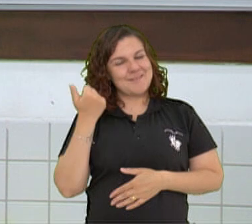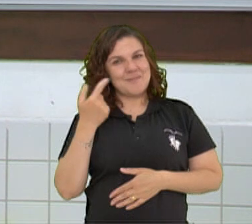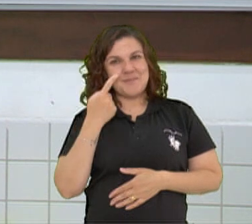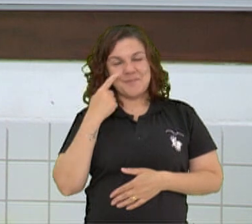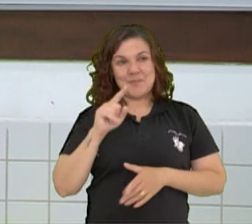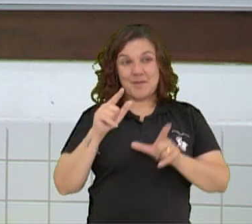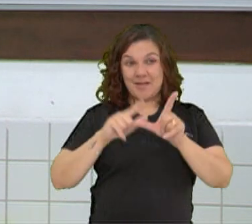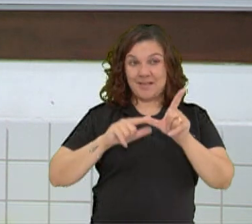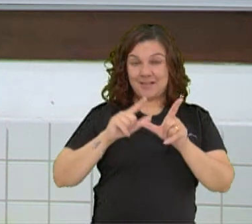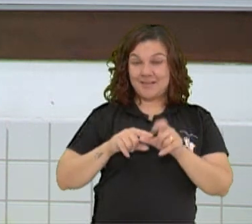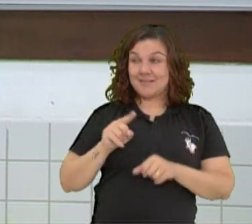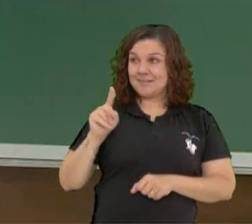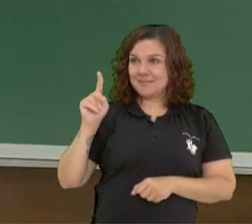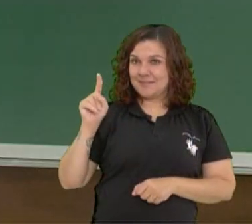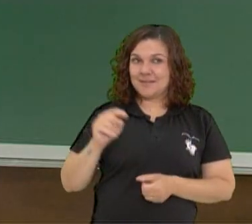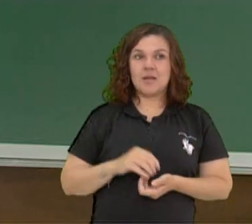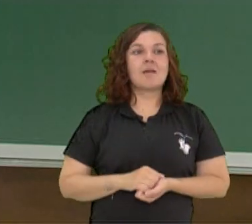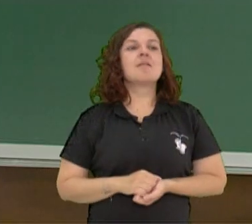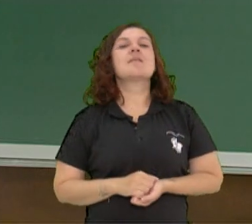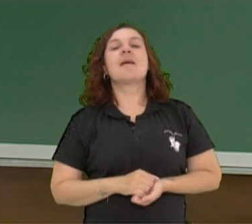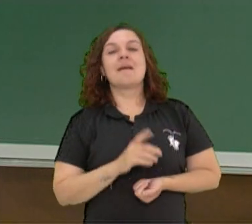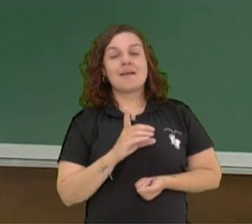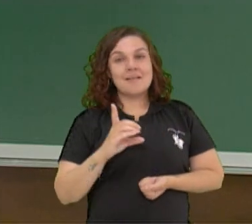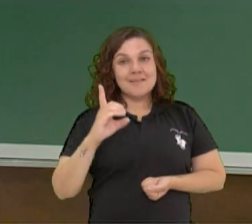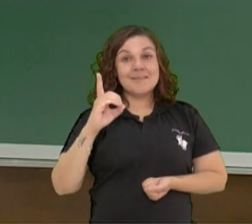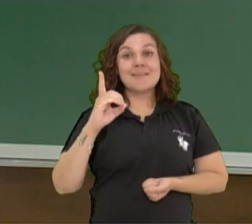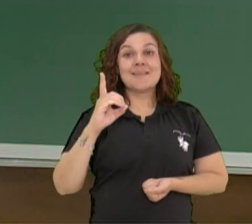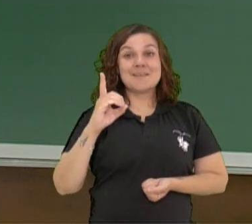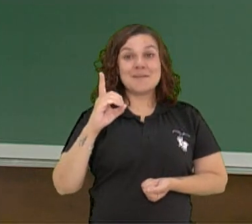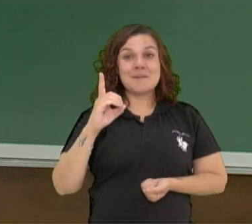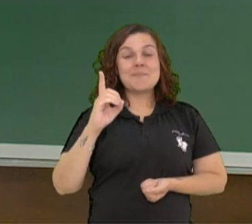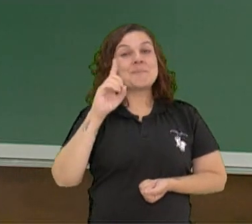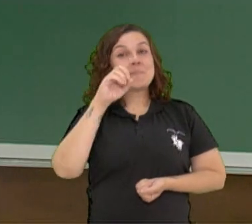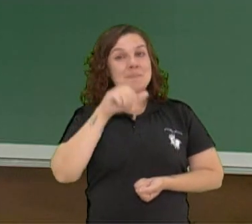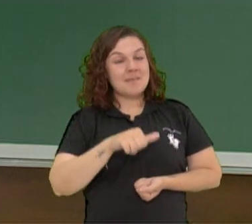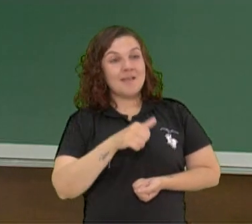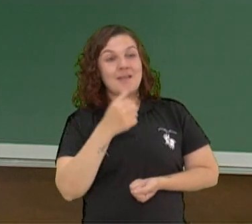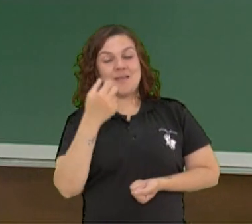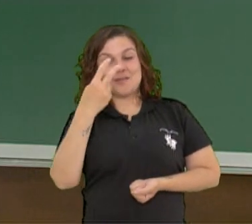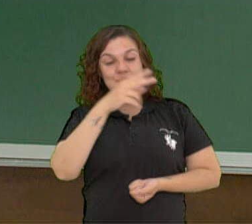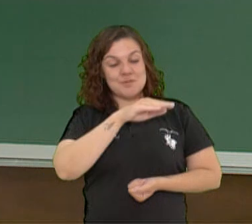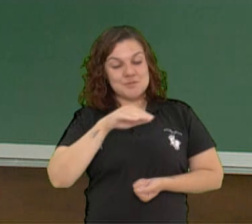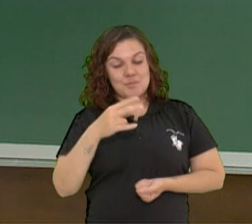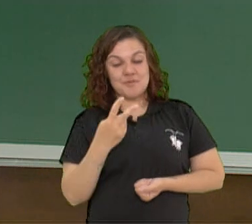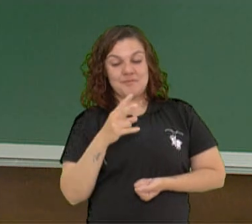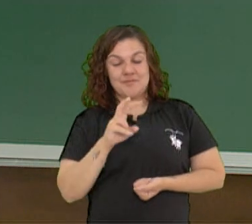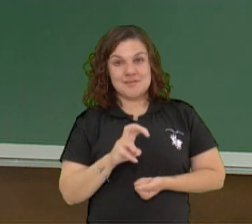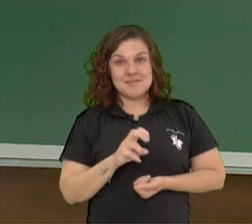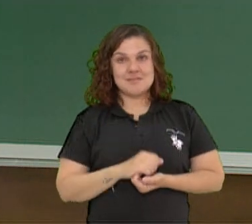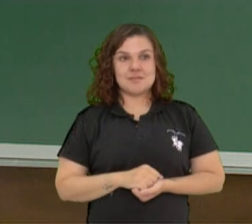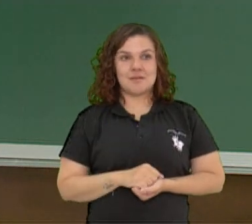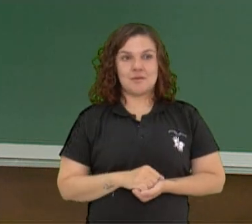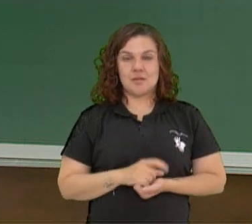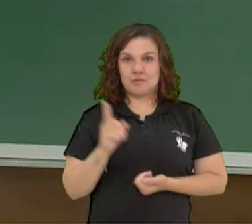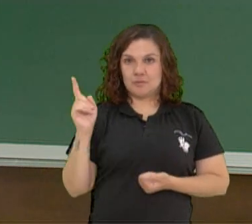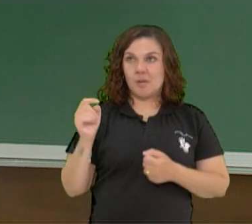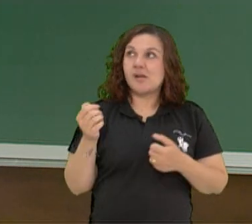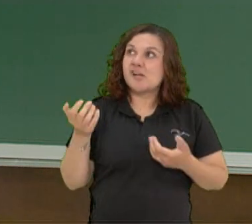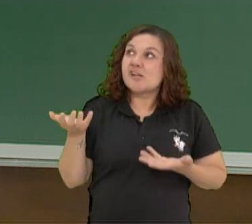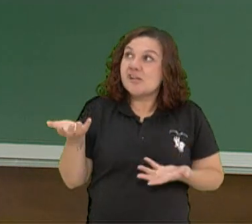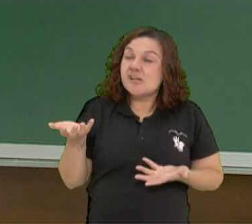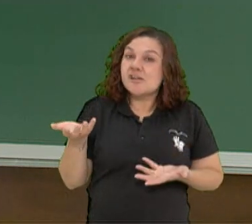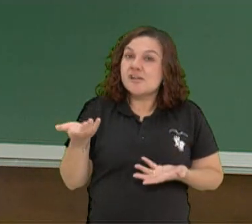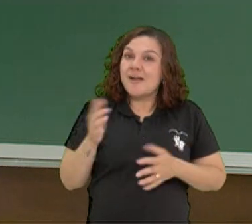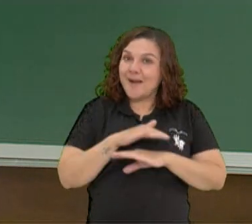é a letra que é essa resposta? É a letra D, 2,25 avos. Acertaram? Não estão mais com essa carinha